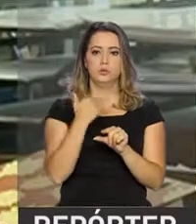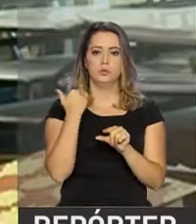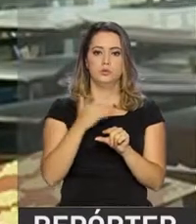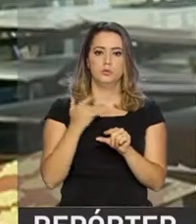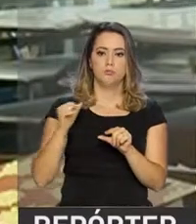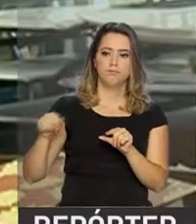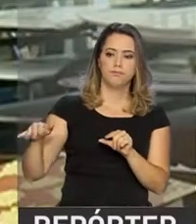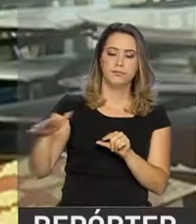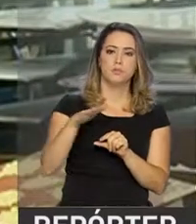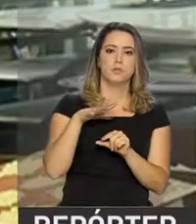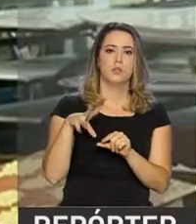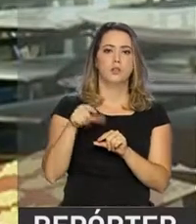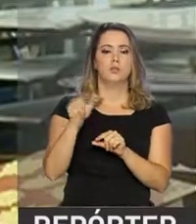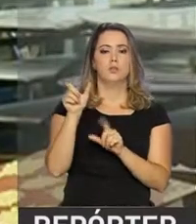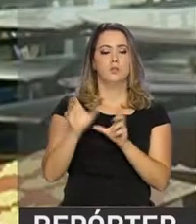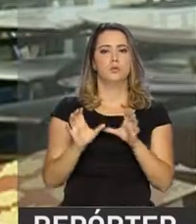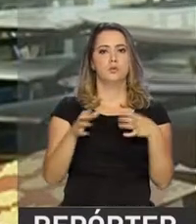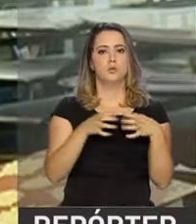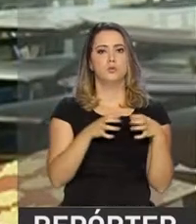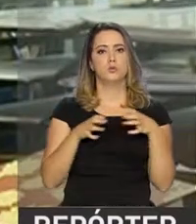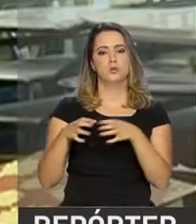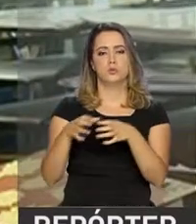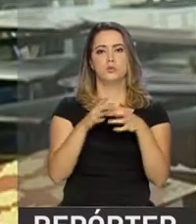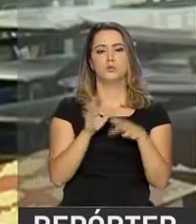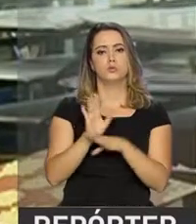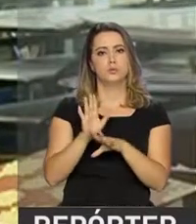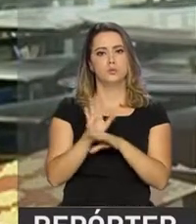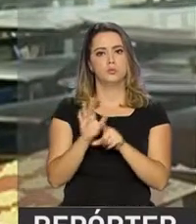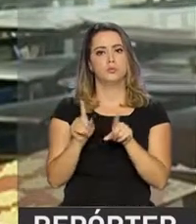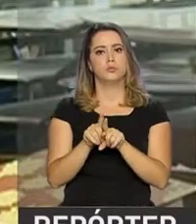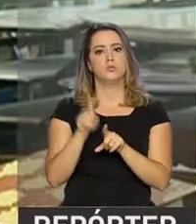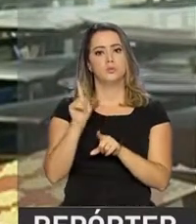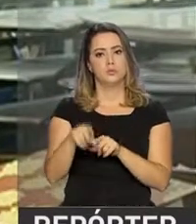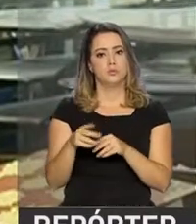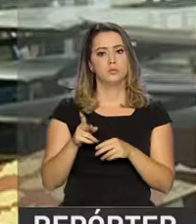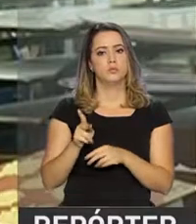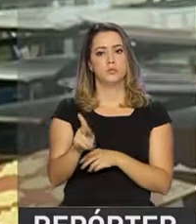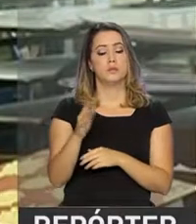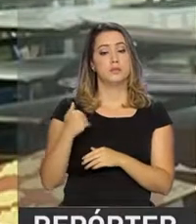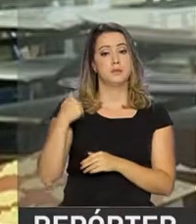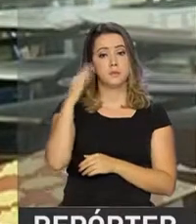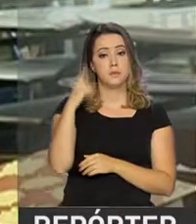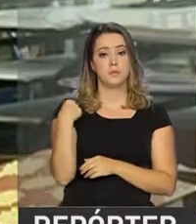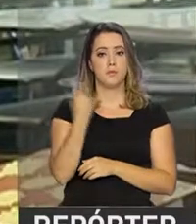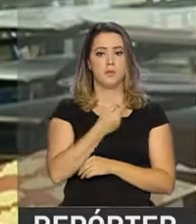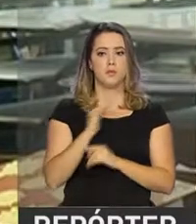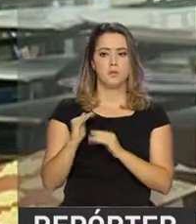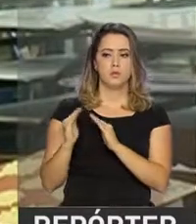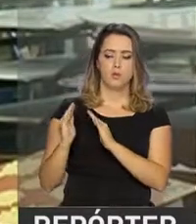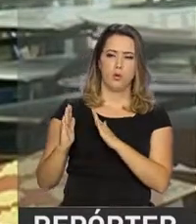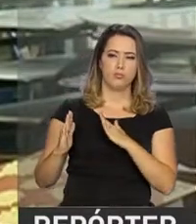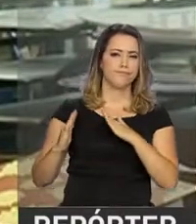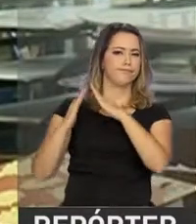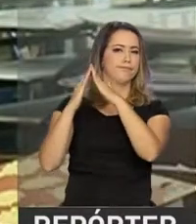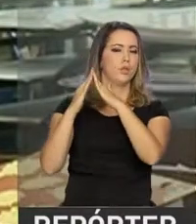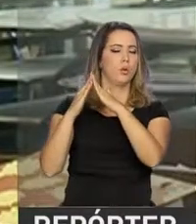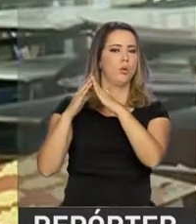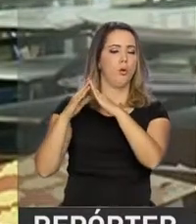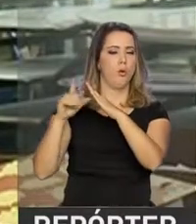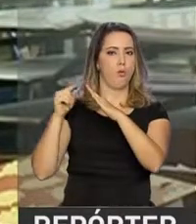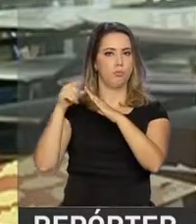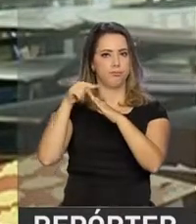generalizada todos os grupos sendo beneficiado né então cada vez mais o nosso topo da pirâmide vai ser